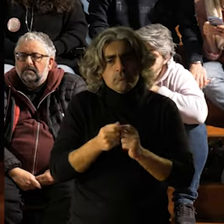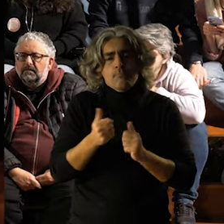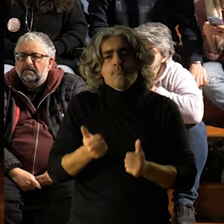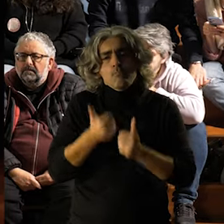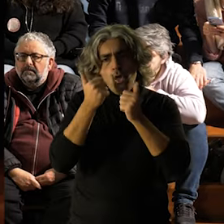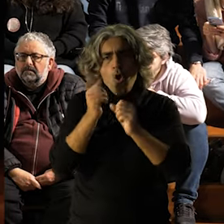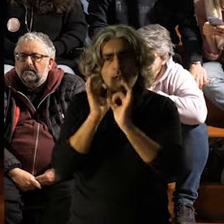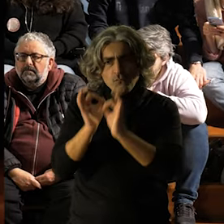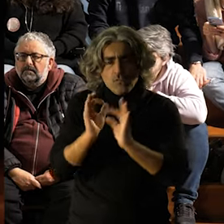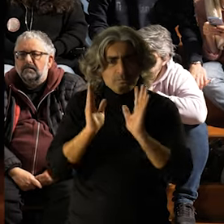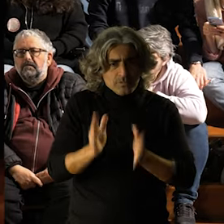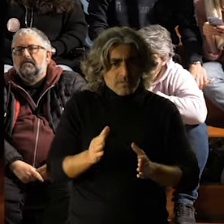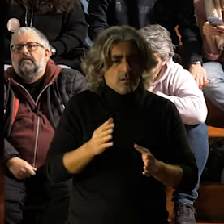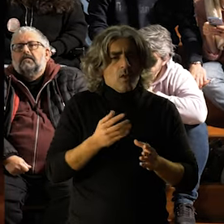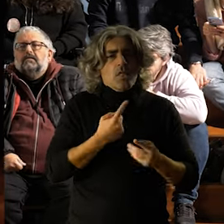melhor.